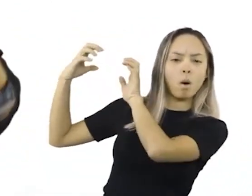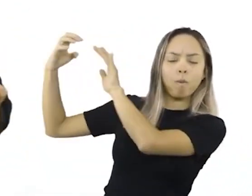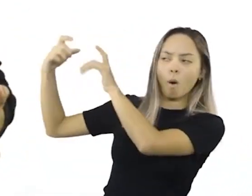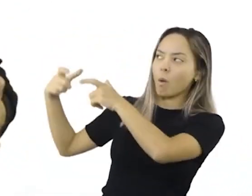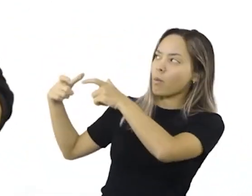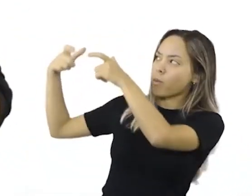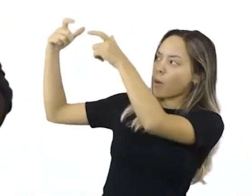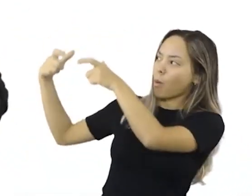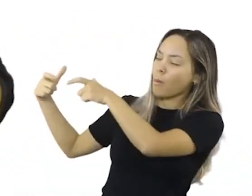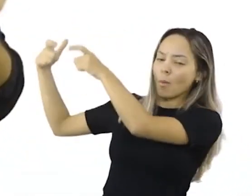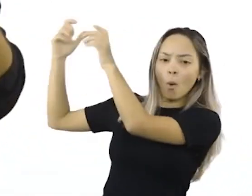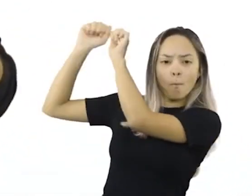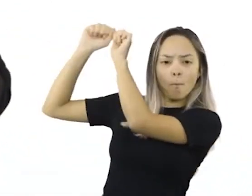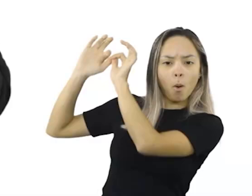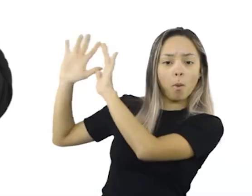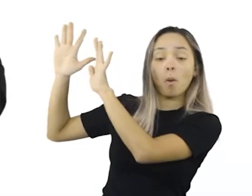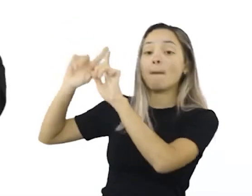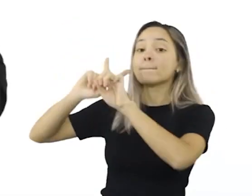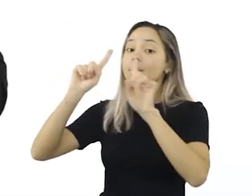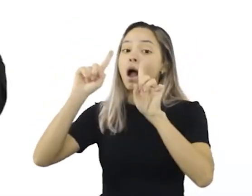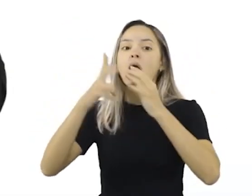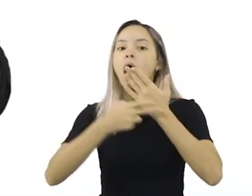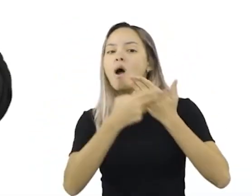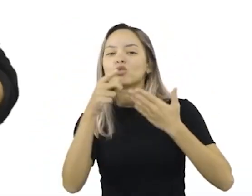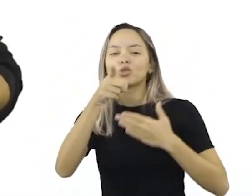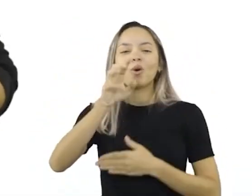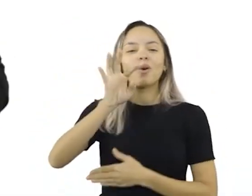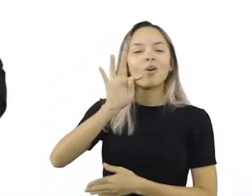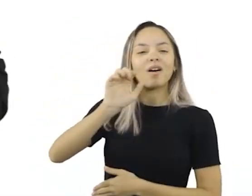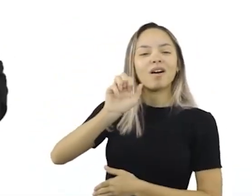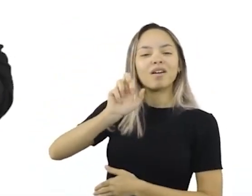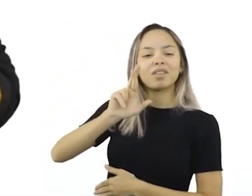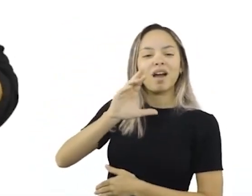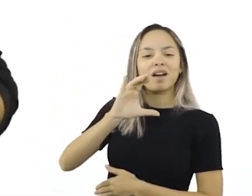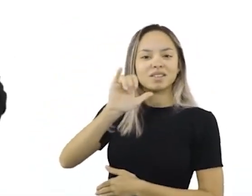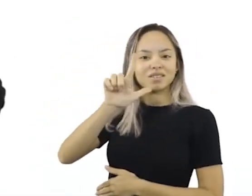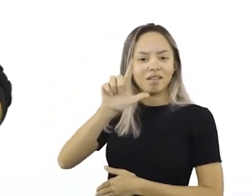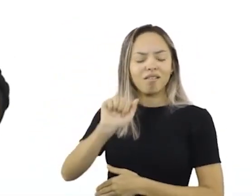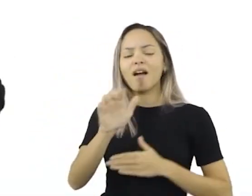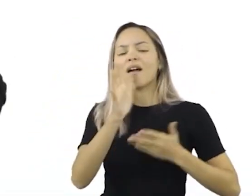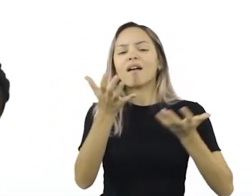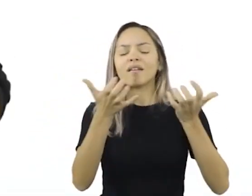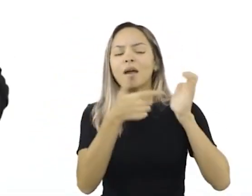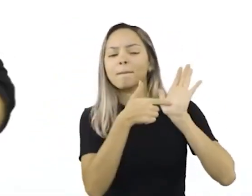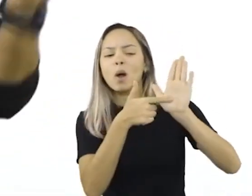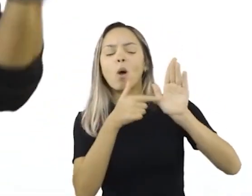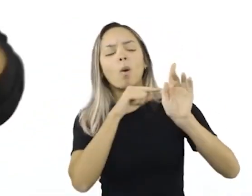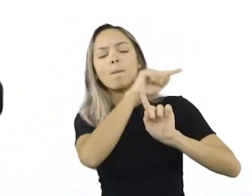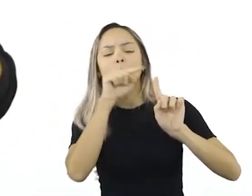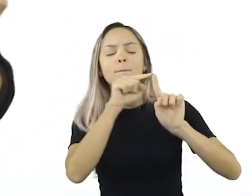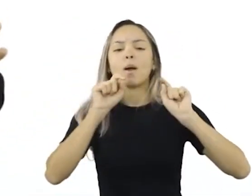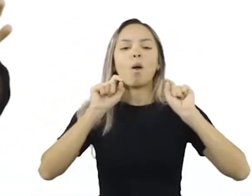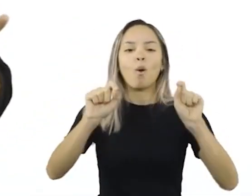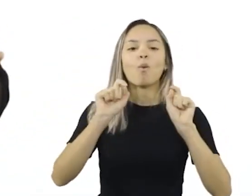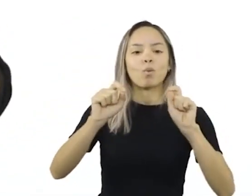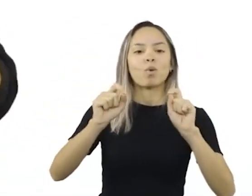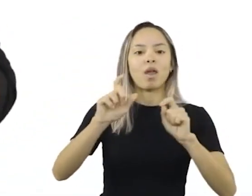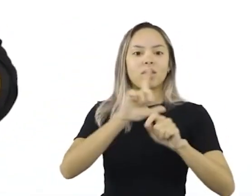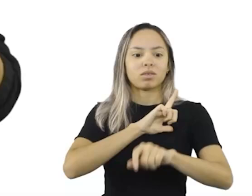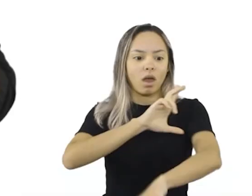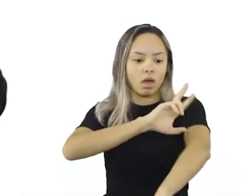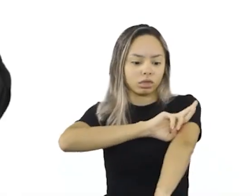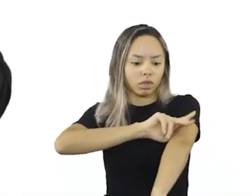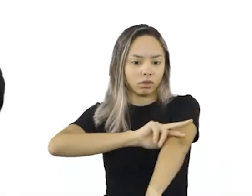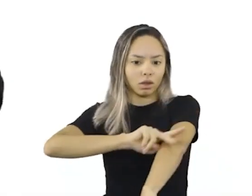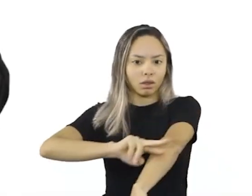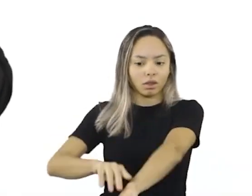quis mostrar para nós é a questão da miscigenação brasileira. E aí, se a gente parar para pensar,